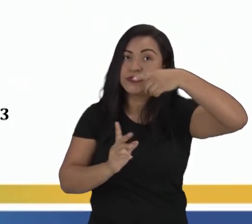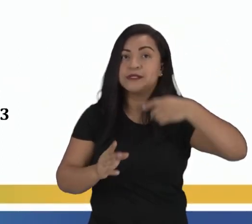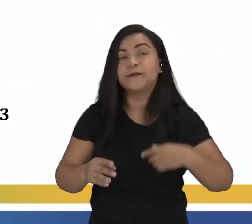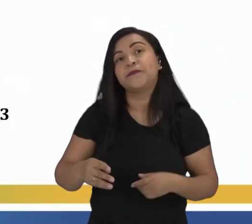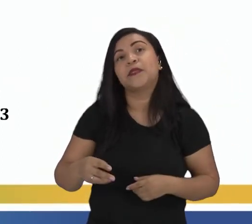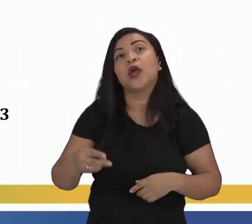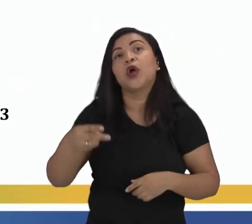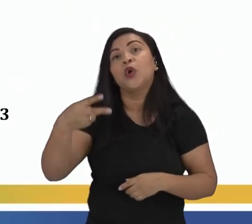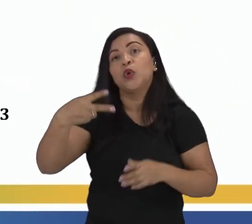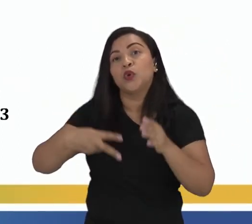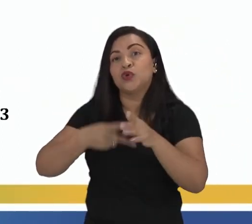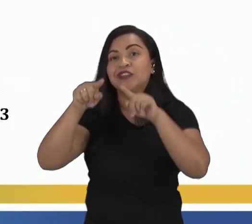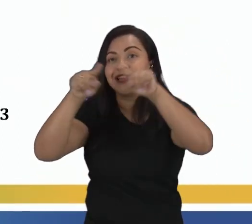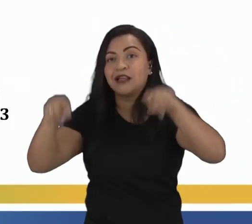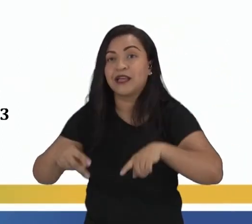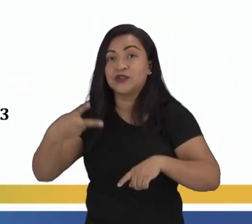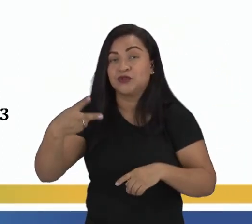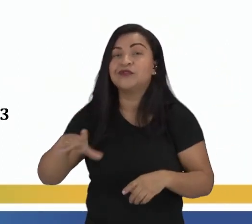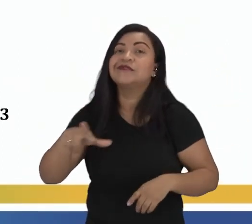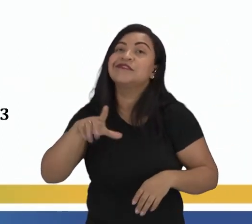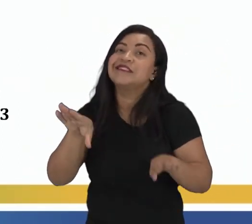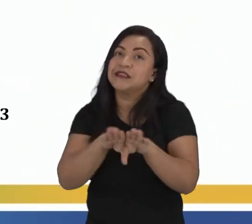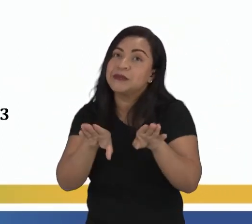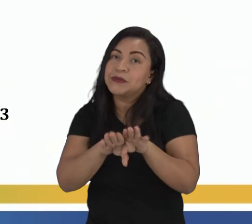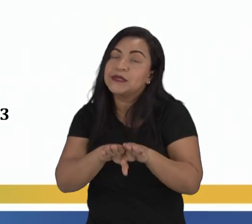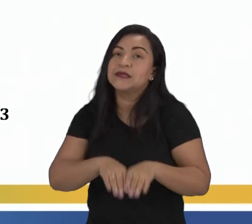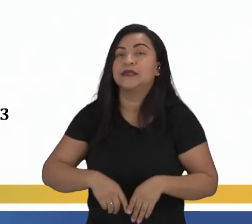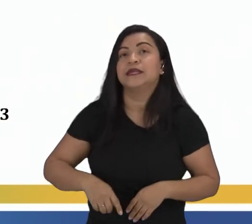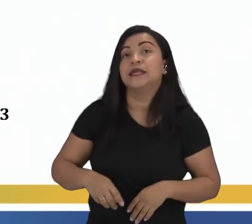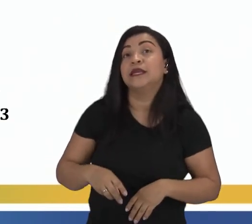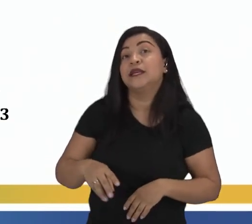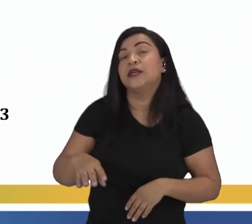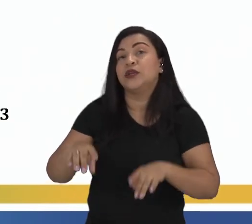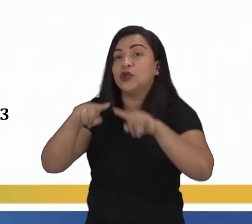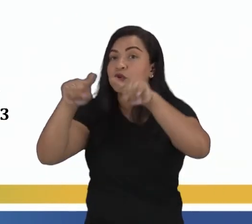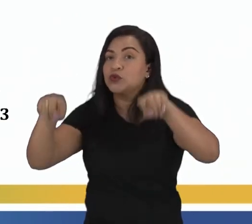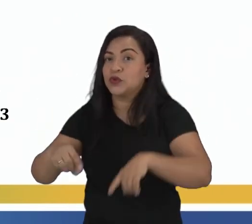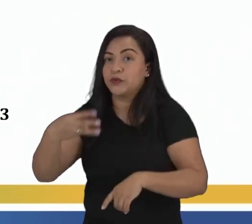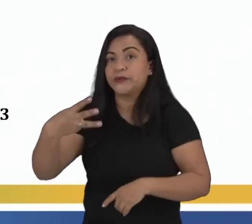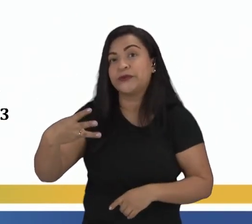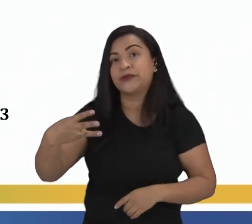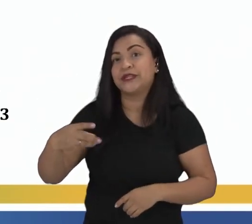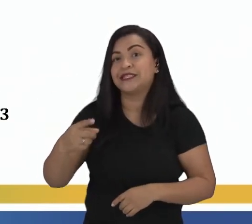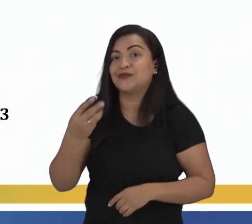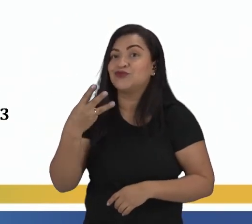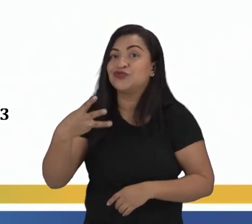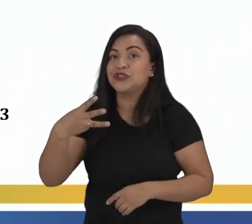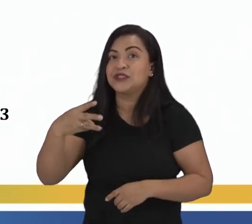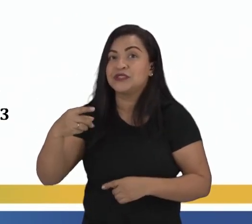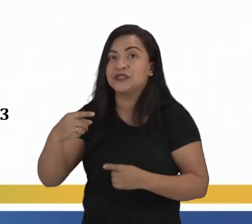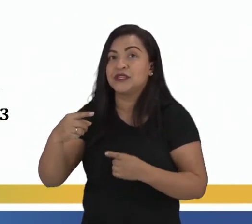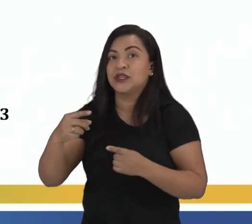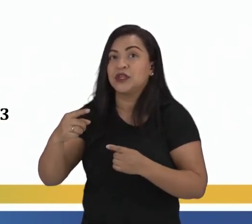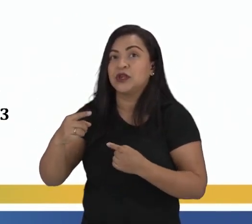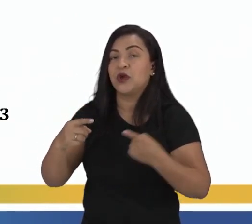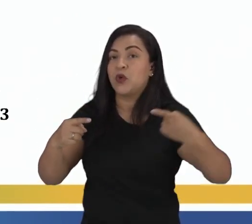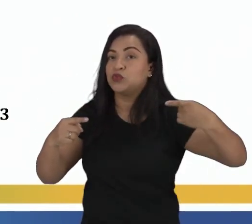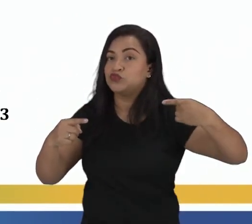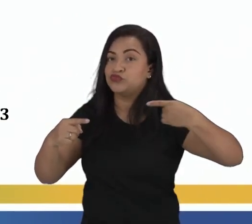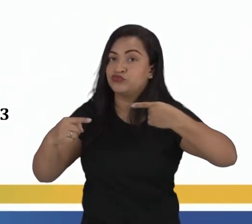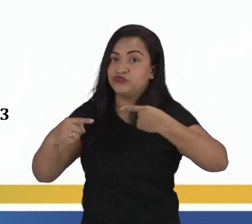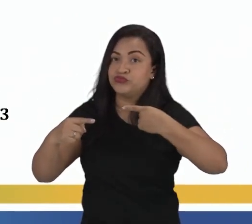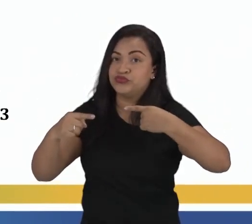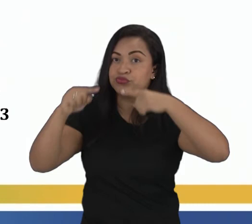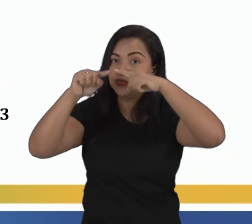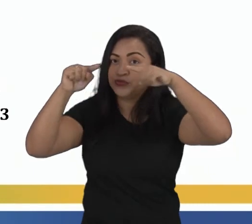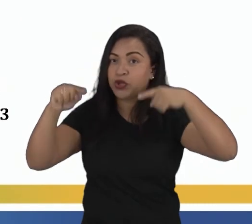4 vetores, vertical e horizontal. E no corpo 3, nós temos 3 vetores. Um horizontal, que é do contato